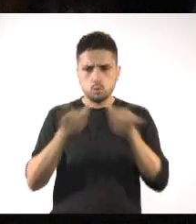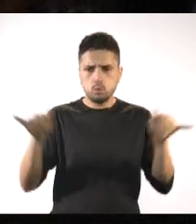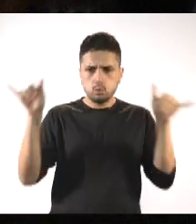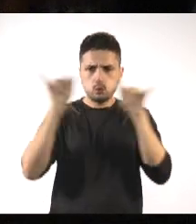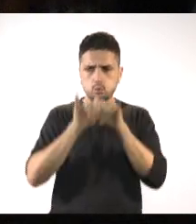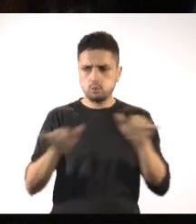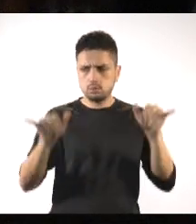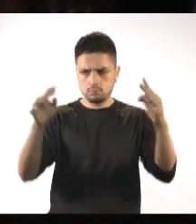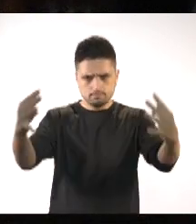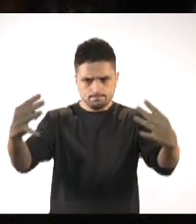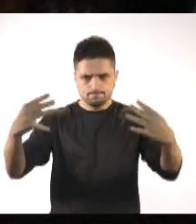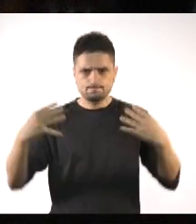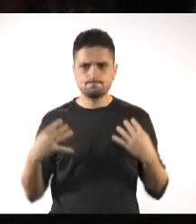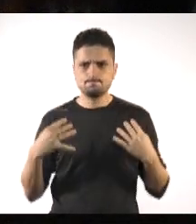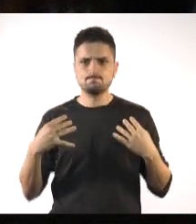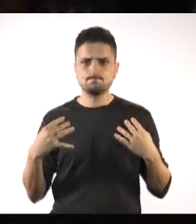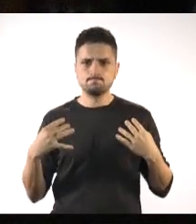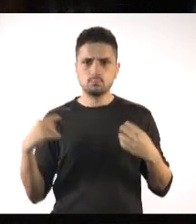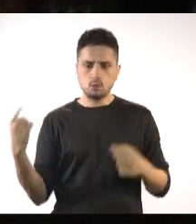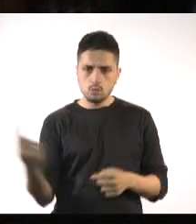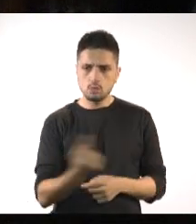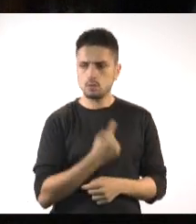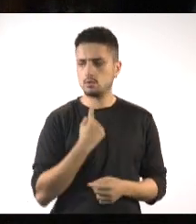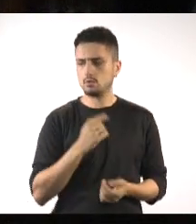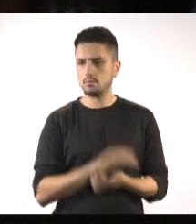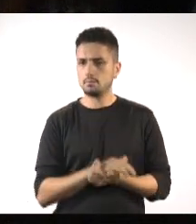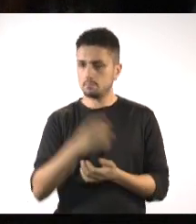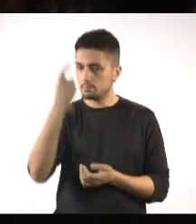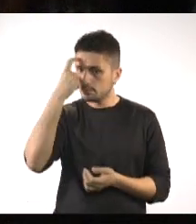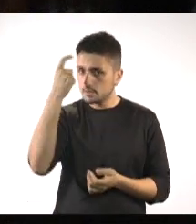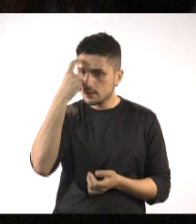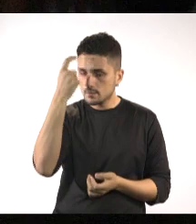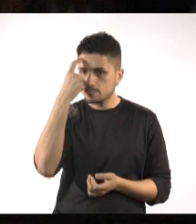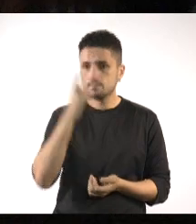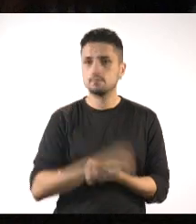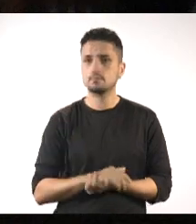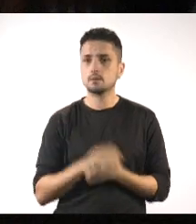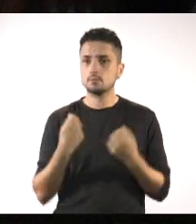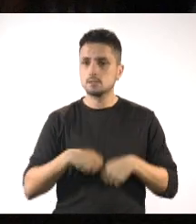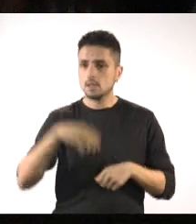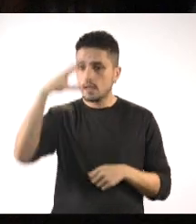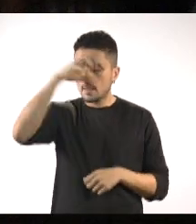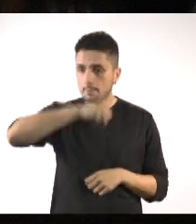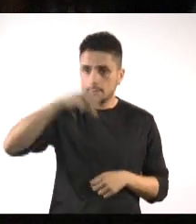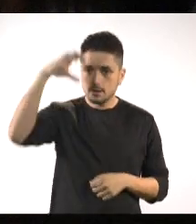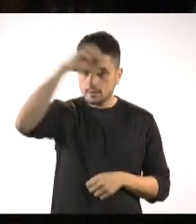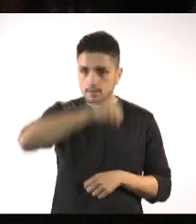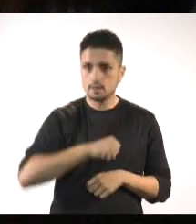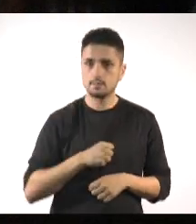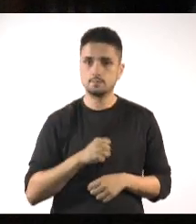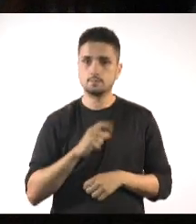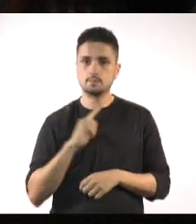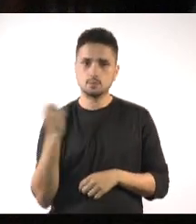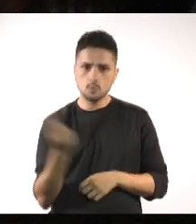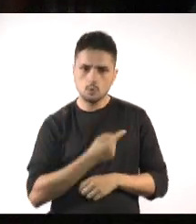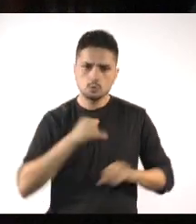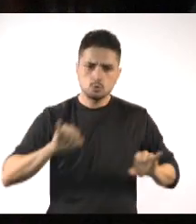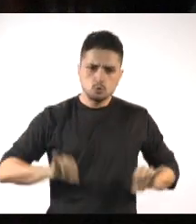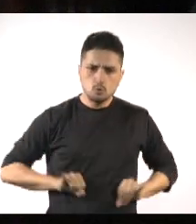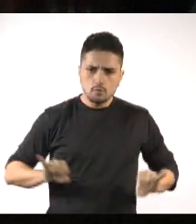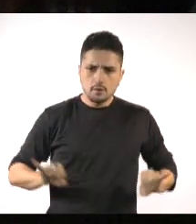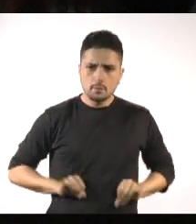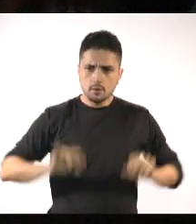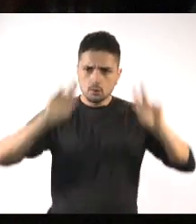chamar essa atenção para a gente. Nós vamos precisar aprender, a partir das nossas dores pessoais